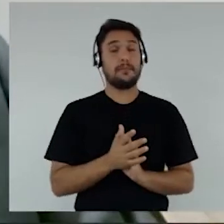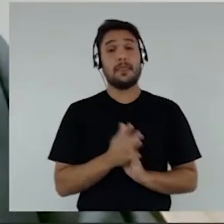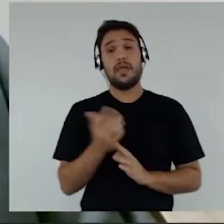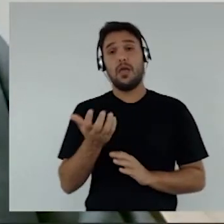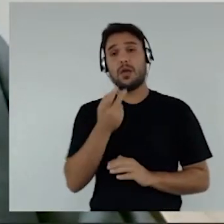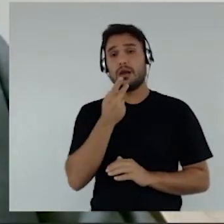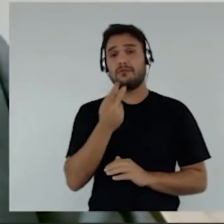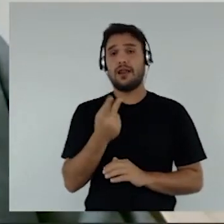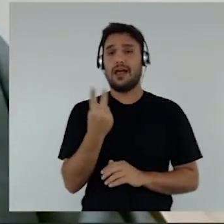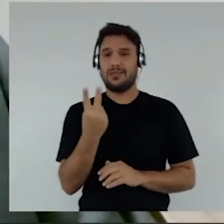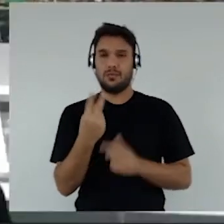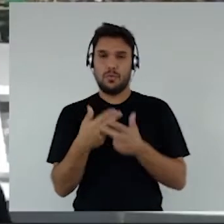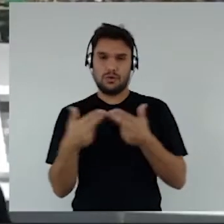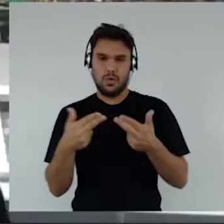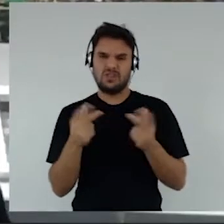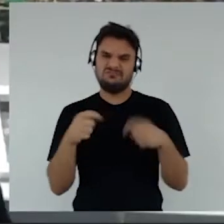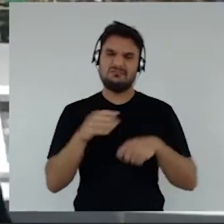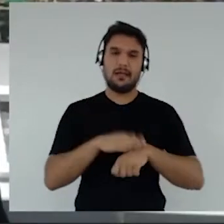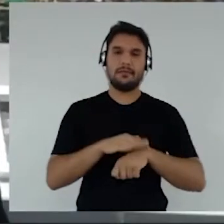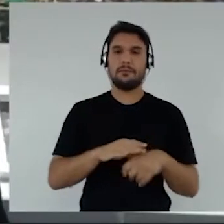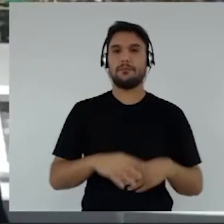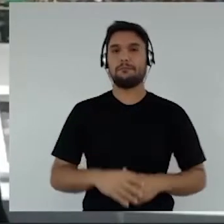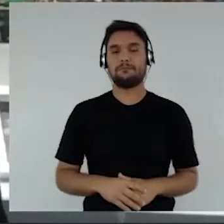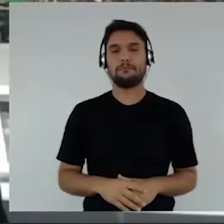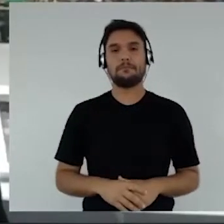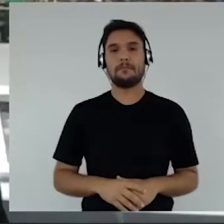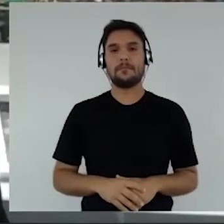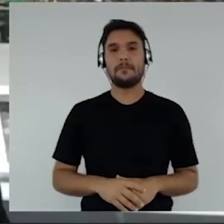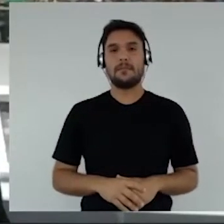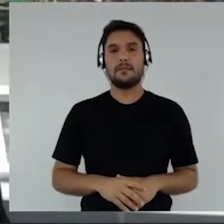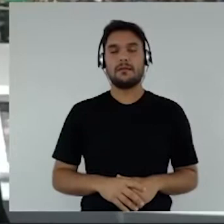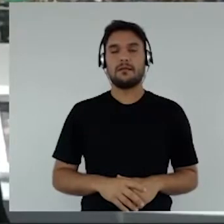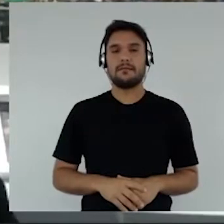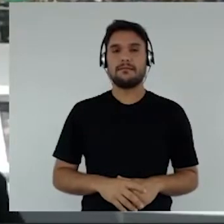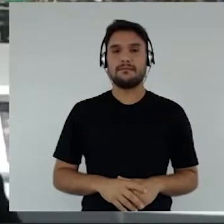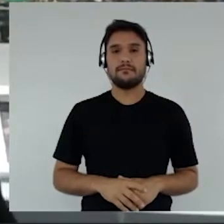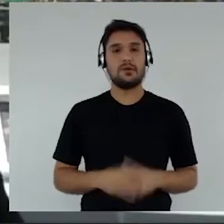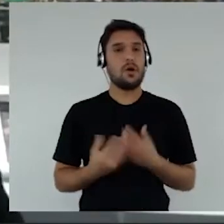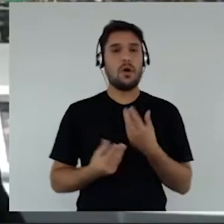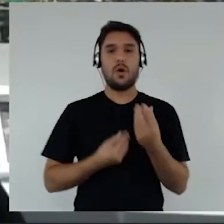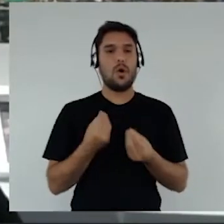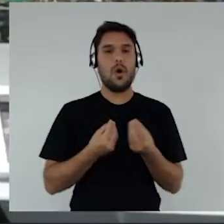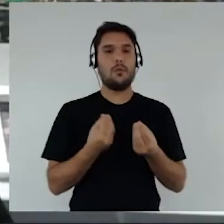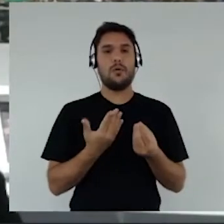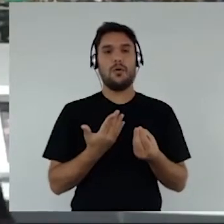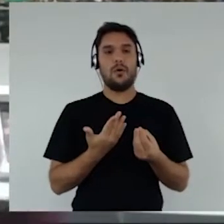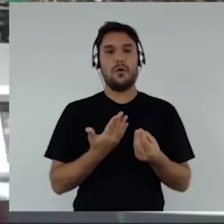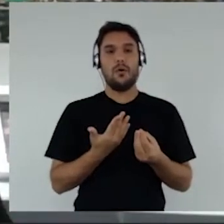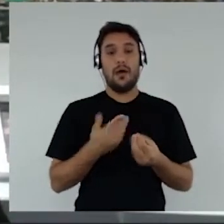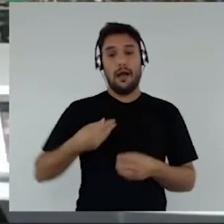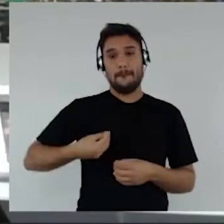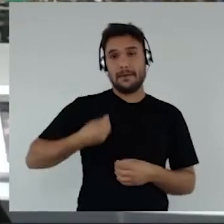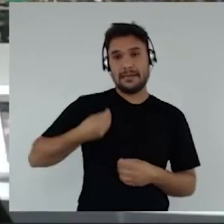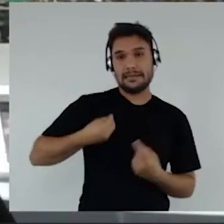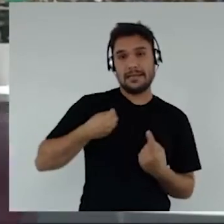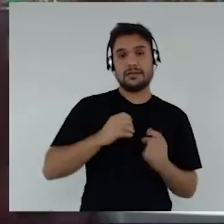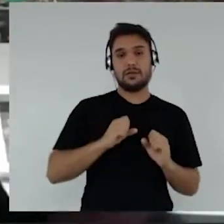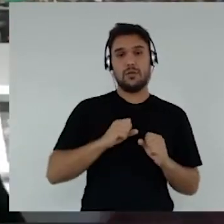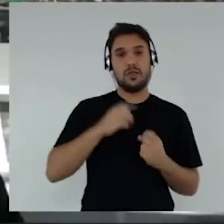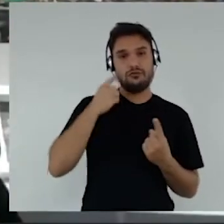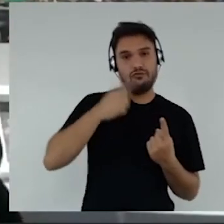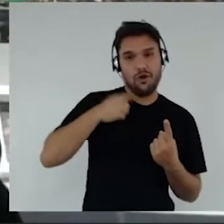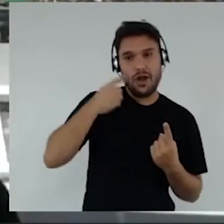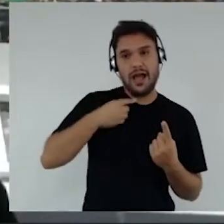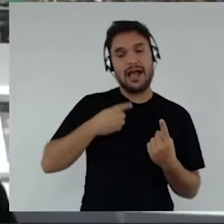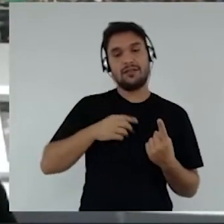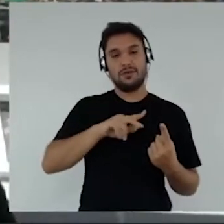quero falar sobre 2 coisinhas, vai dar tempo. A atual virtualização da presença do promotor e do defensor. Não